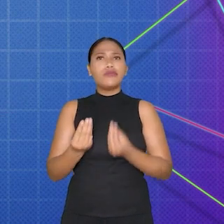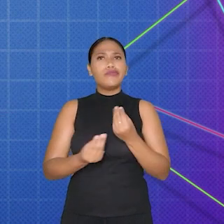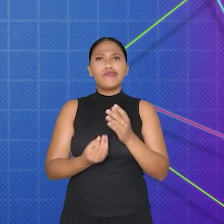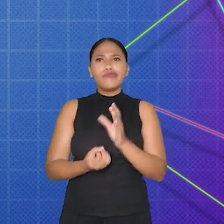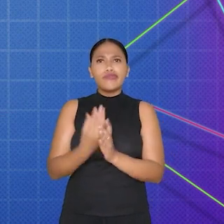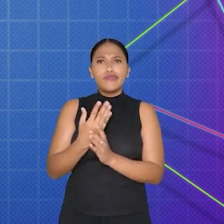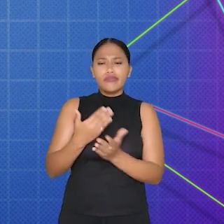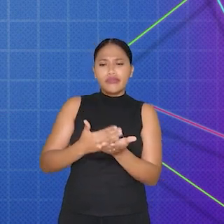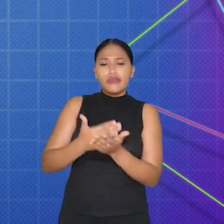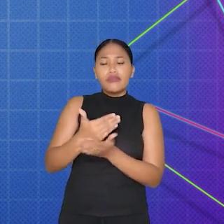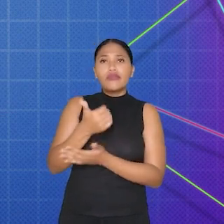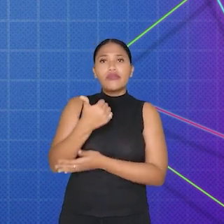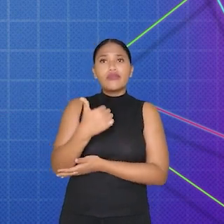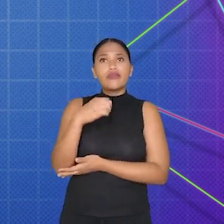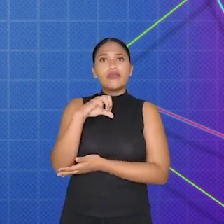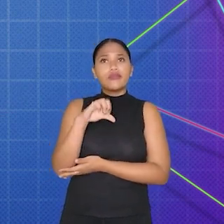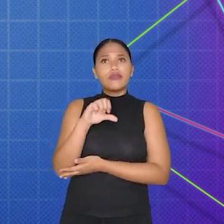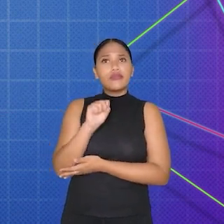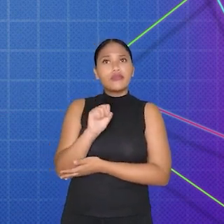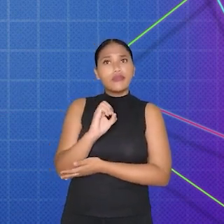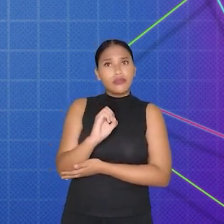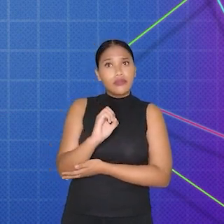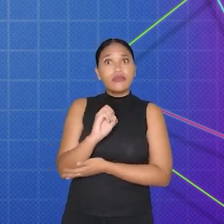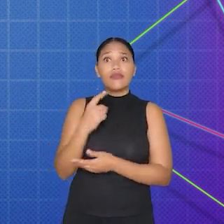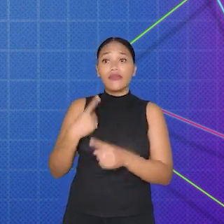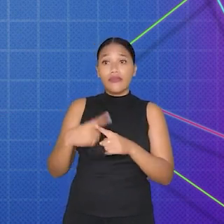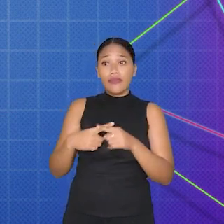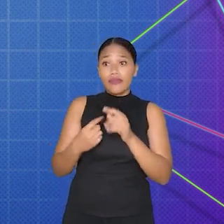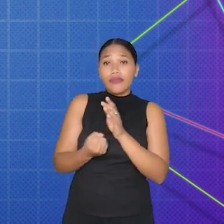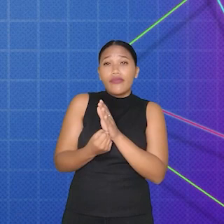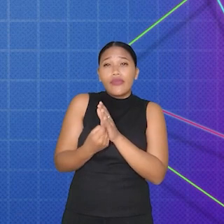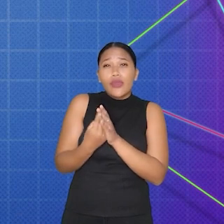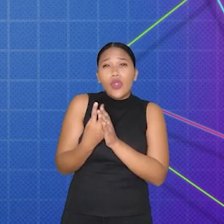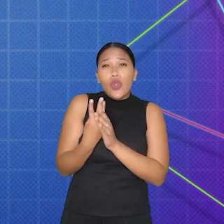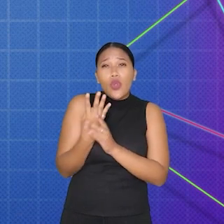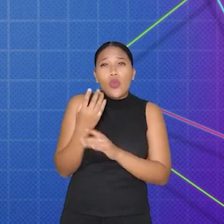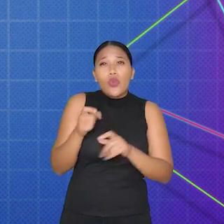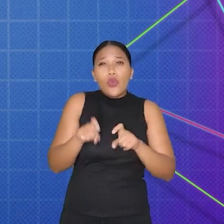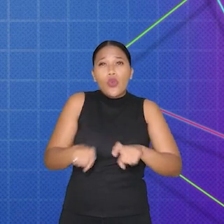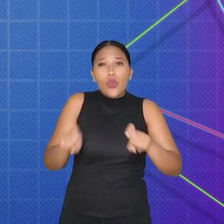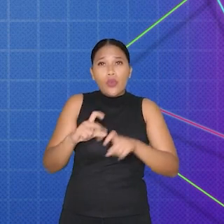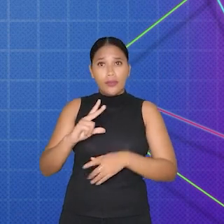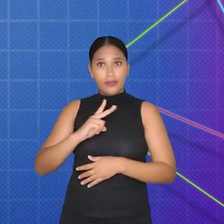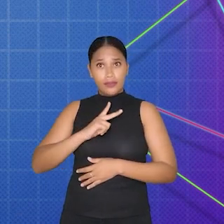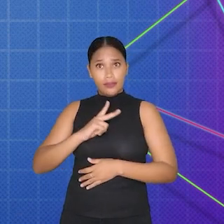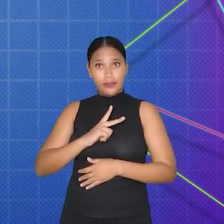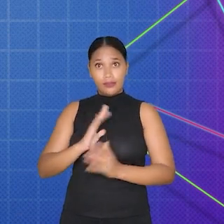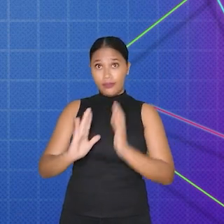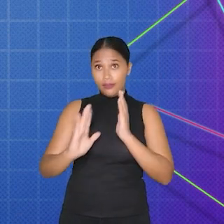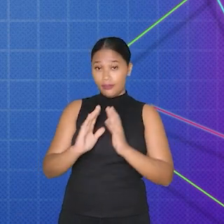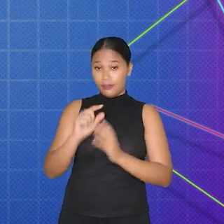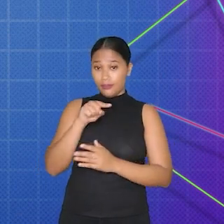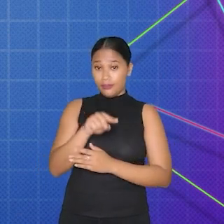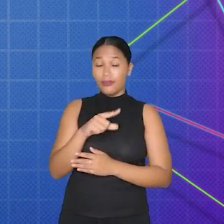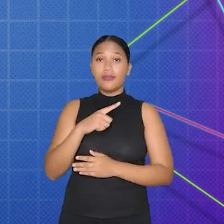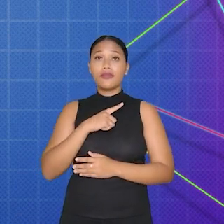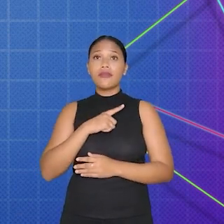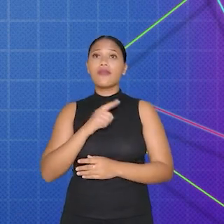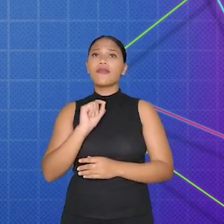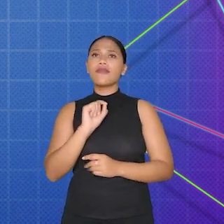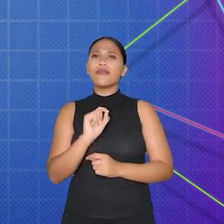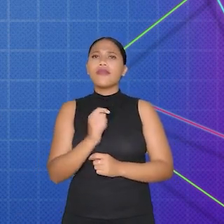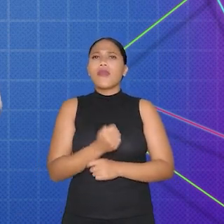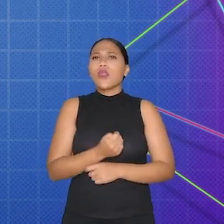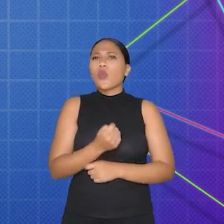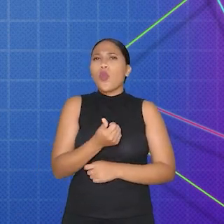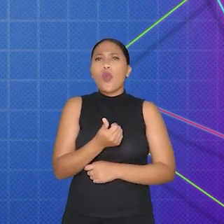citando. história do pixel art tem início na década de 1980, quando surgiram os primeiros computadores pessoais. Nessa época, os